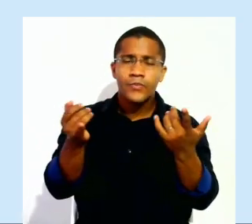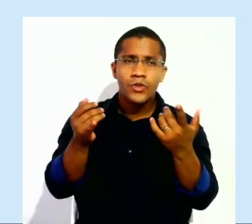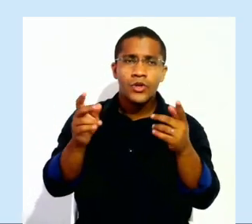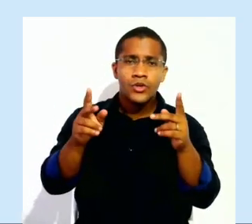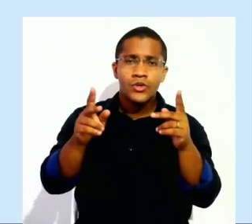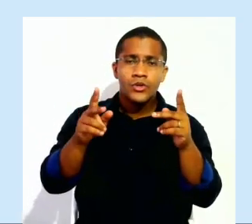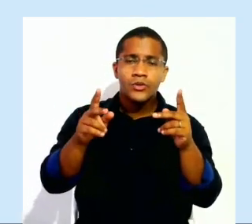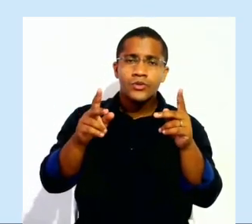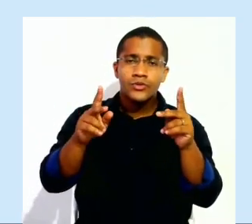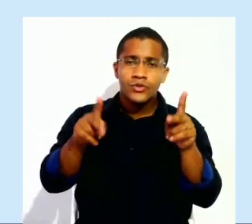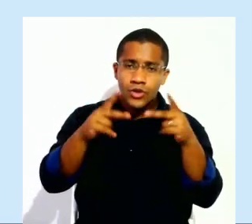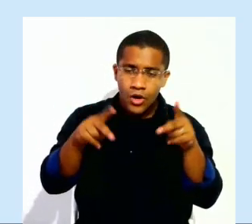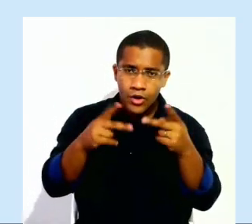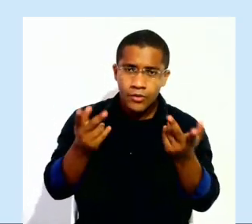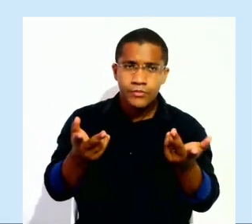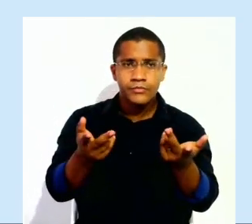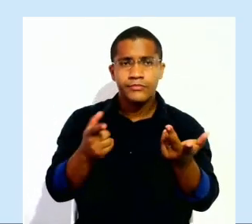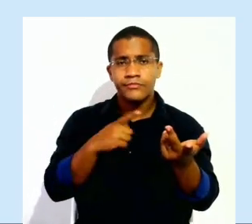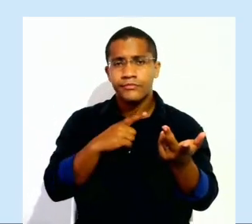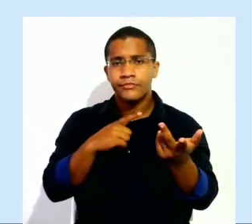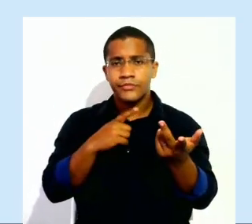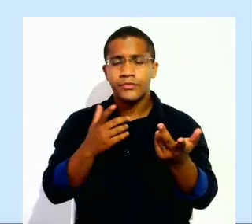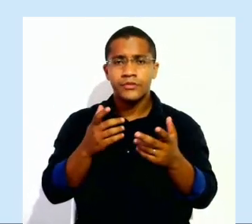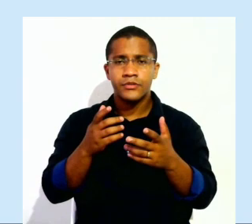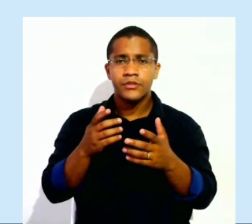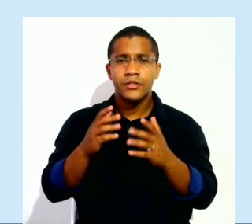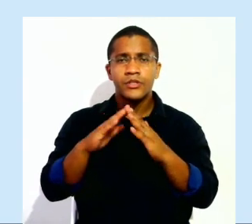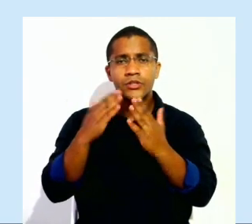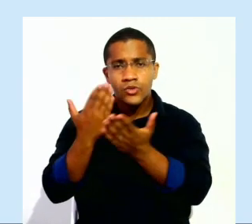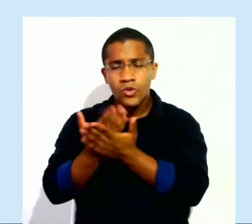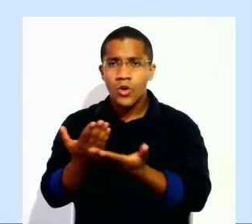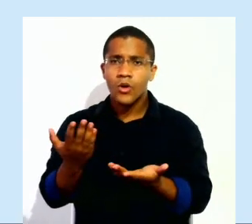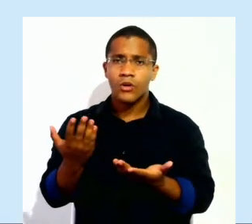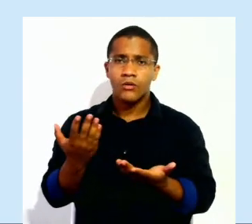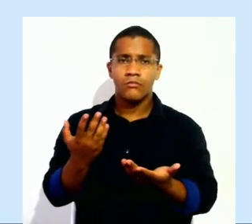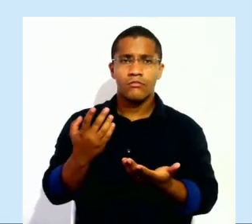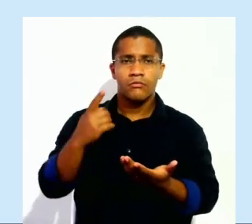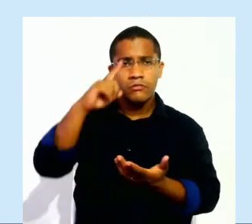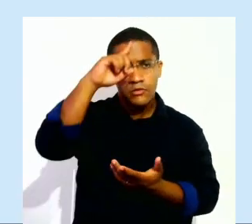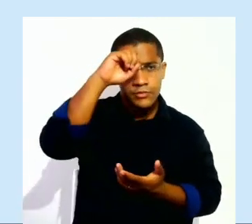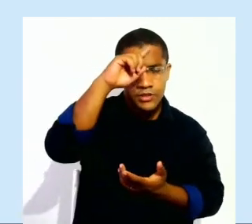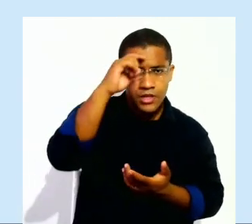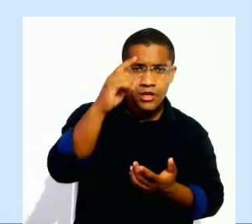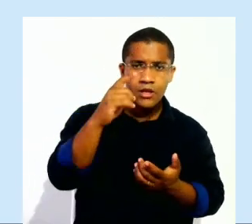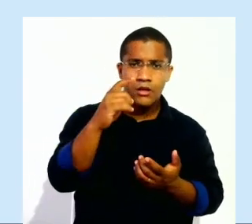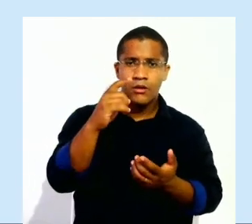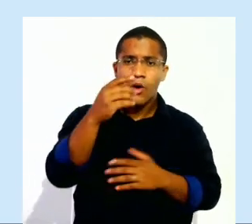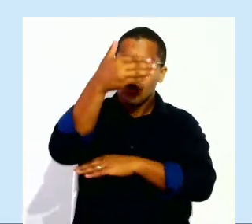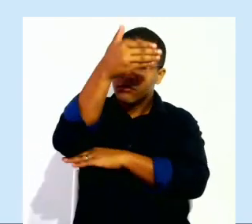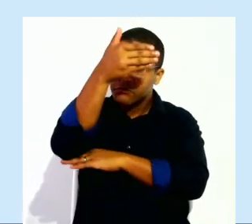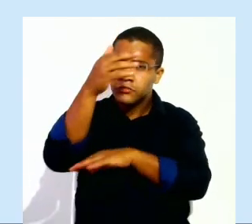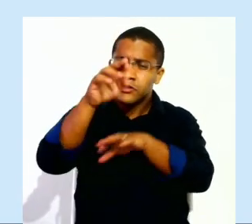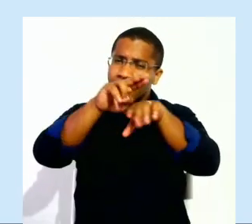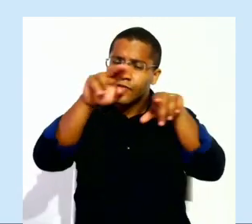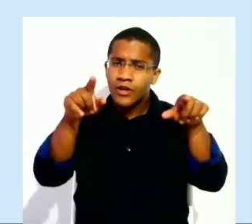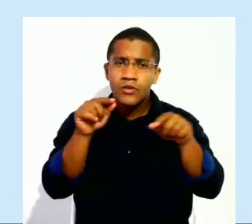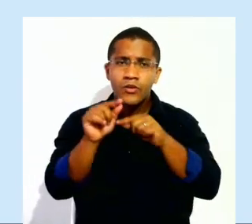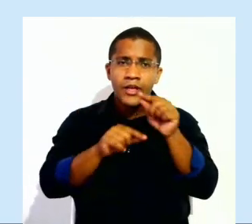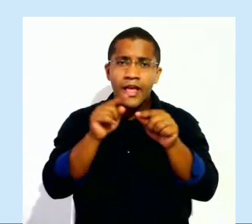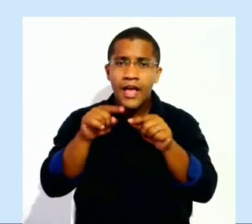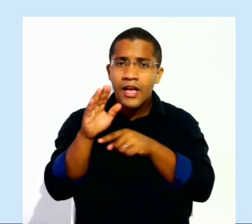shoppings, escolas, hospitais, em hotéis. Na realidade, são mecânicas, né, que vão ser instalados